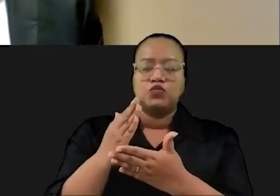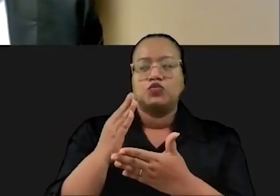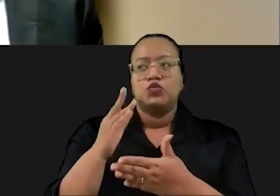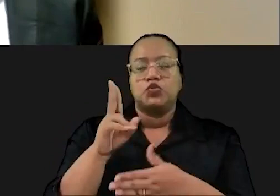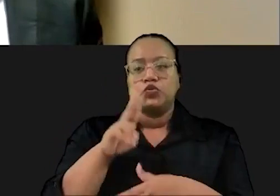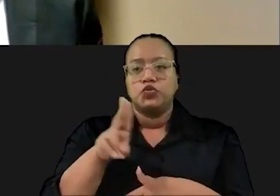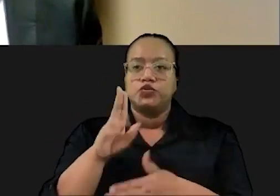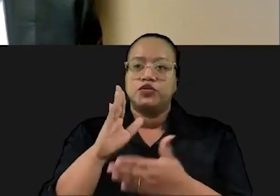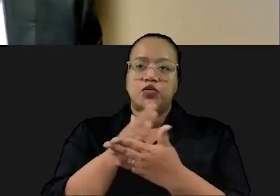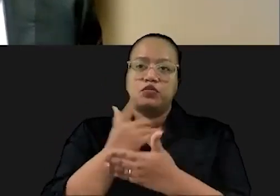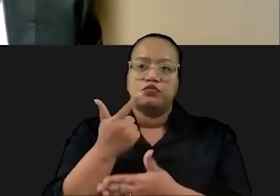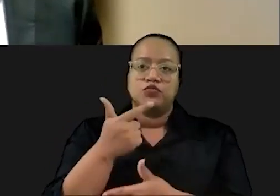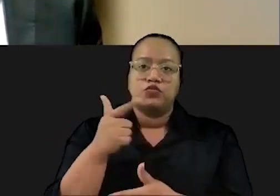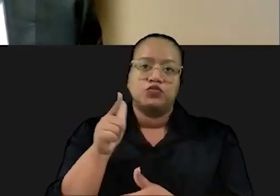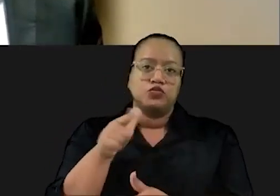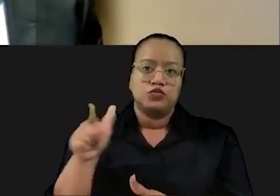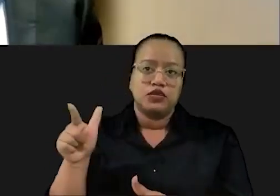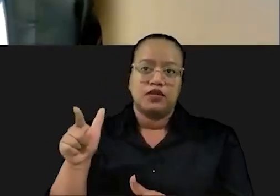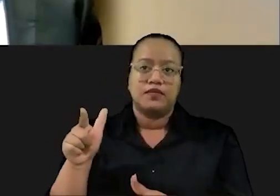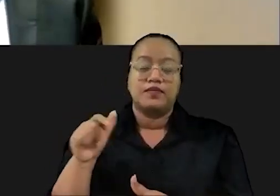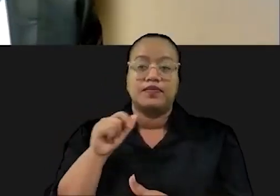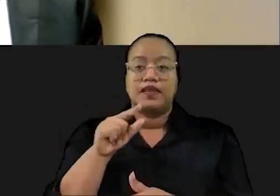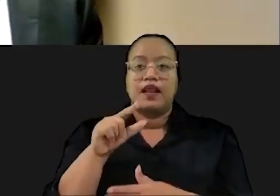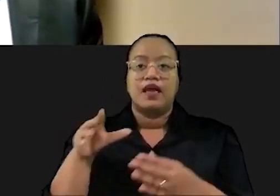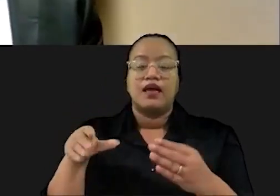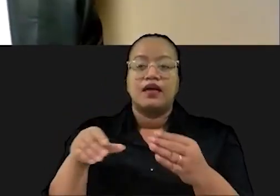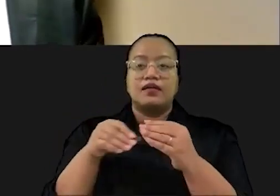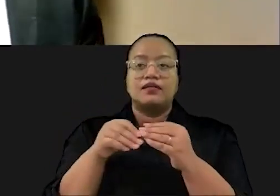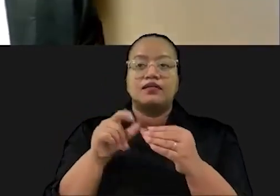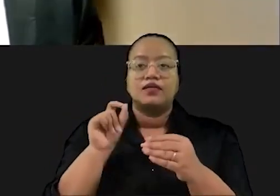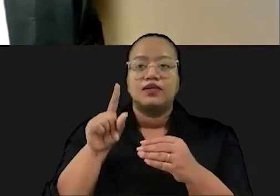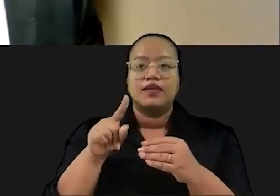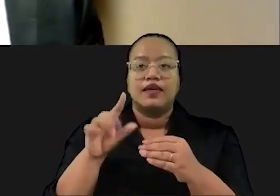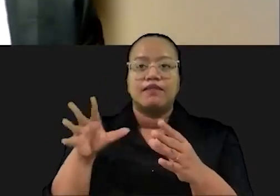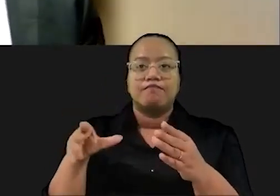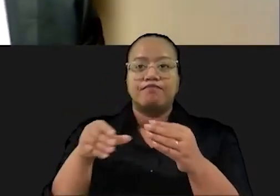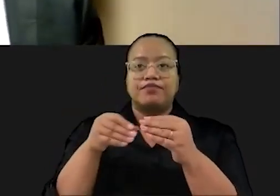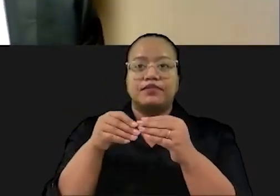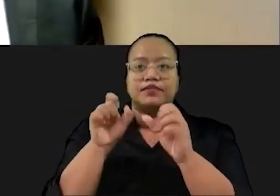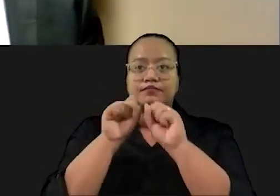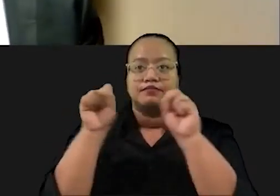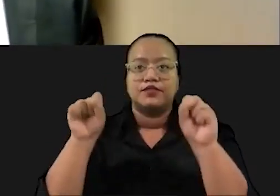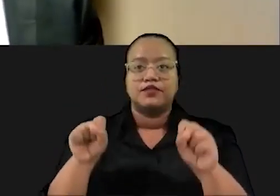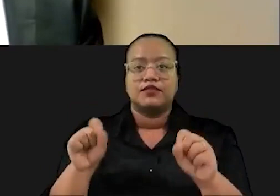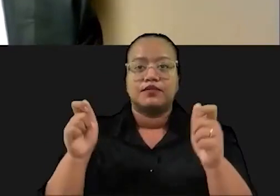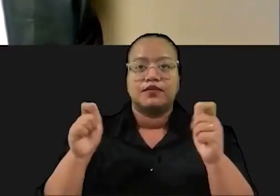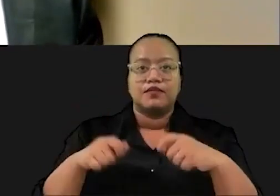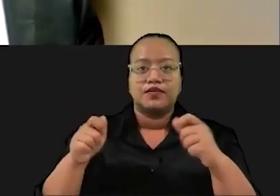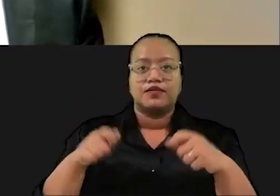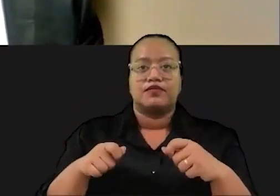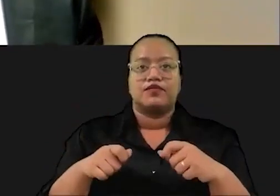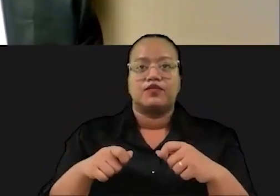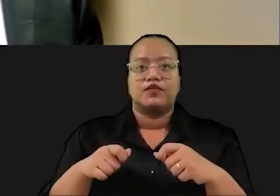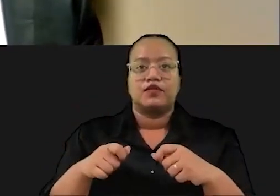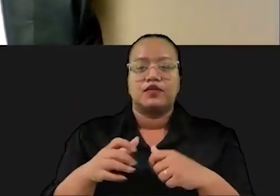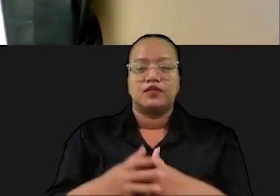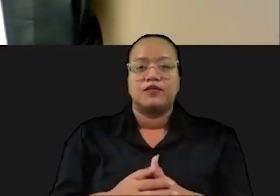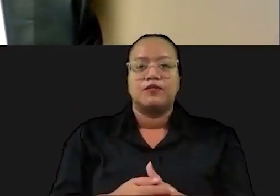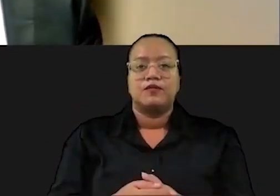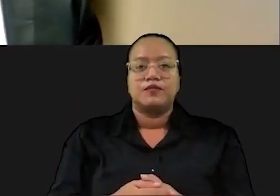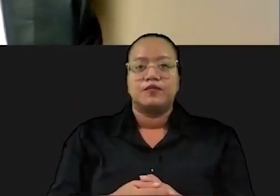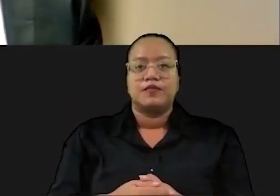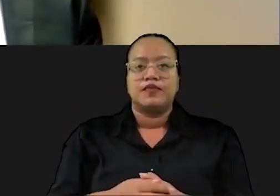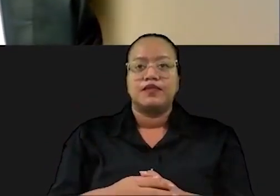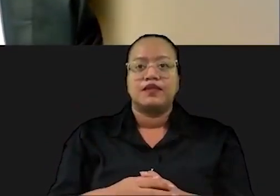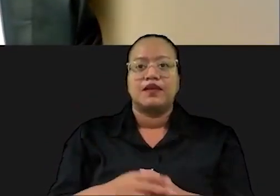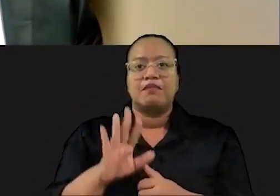essa extensão acrescenta algumas funcionalidades ao sistema. E uma coisa que pouquíssimos conhecem, mas que